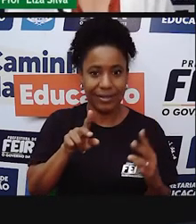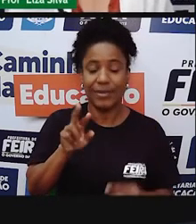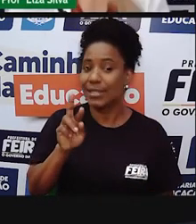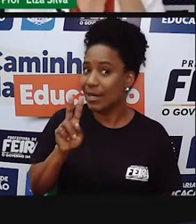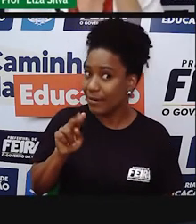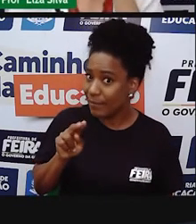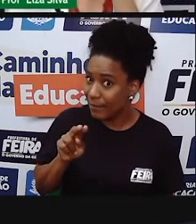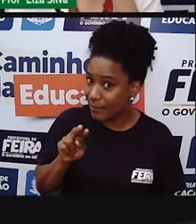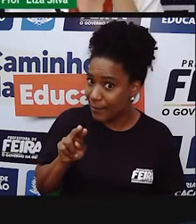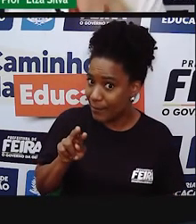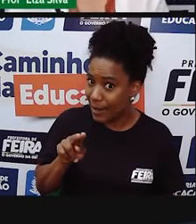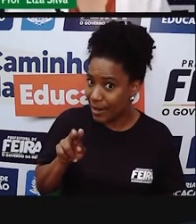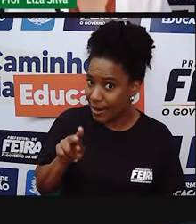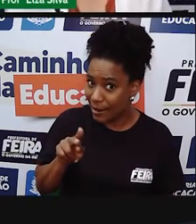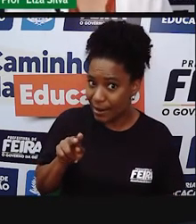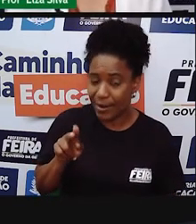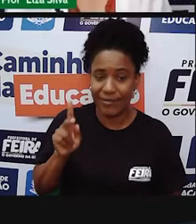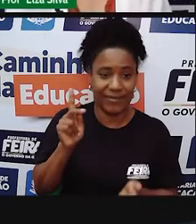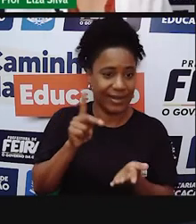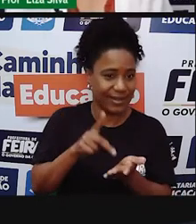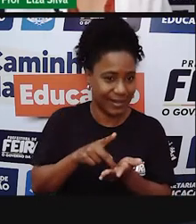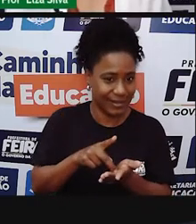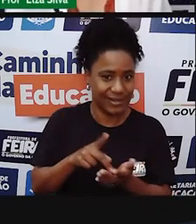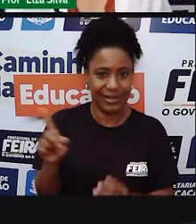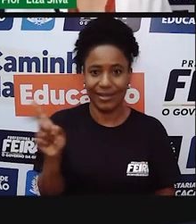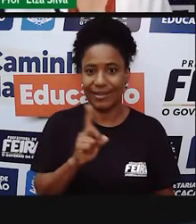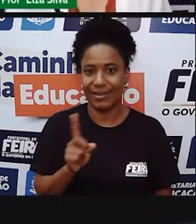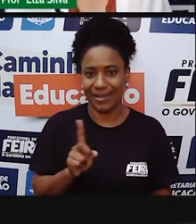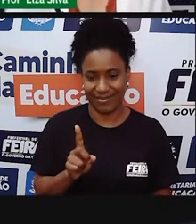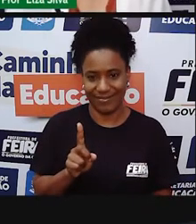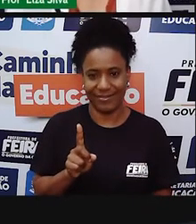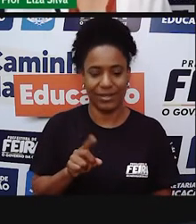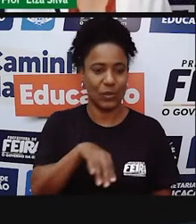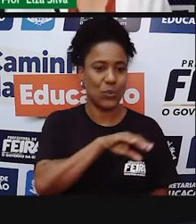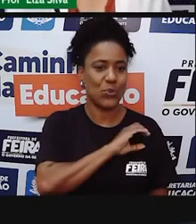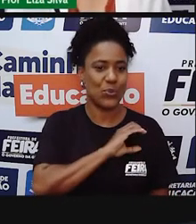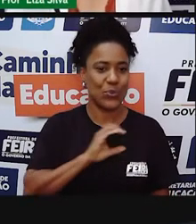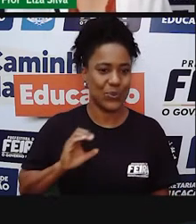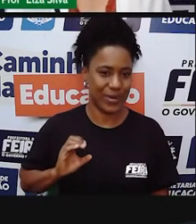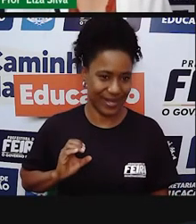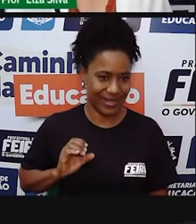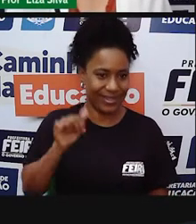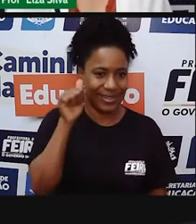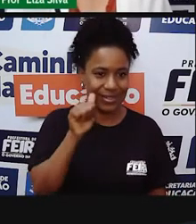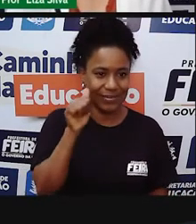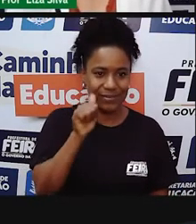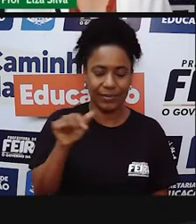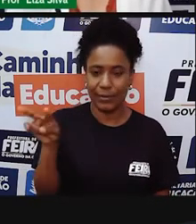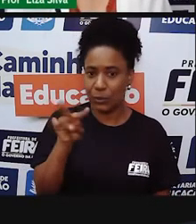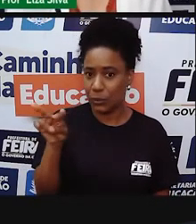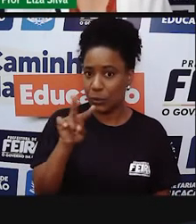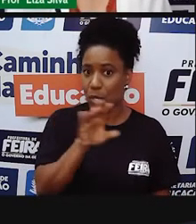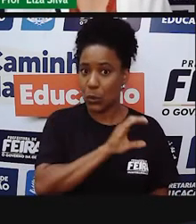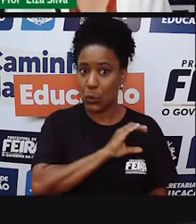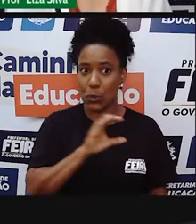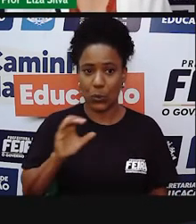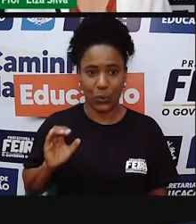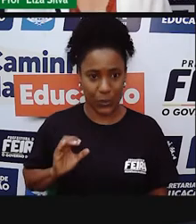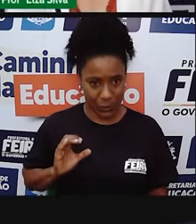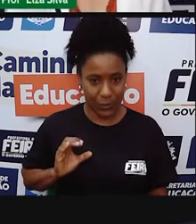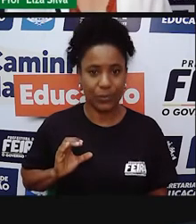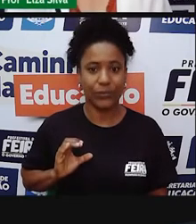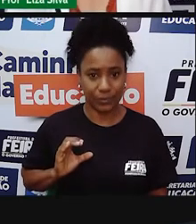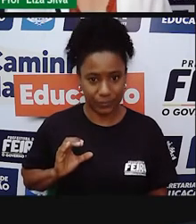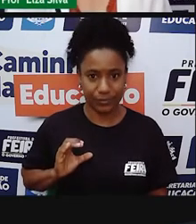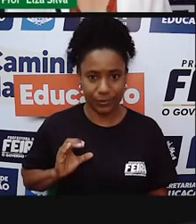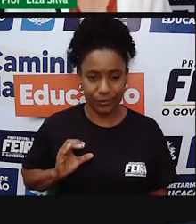lá o esquema, né? De lei. Então, são sisters-in-law, tá? Então, temos aqui a Patty, acho que é assim que se